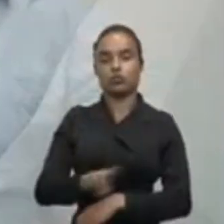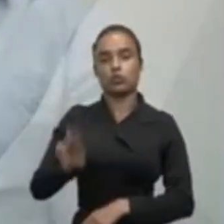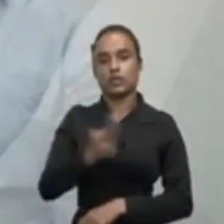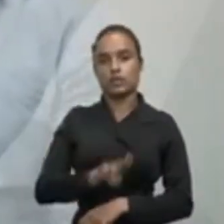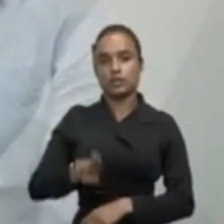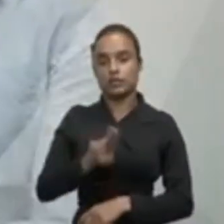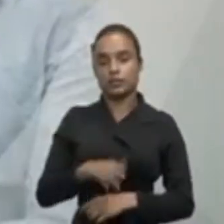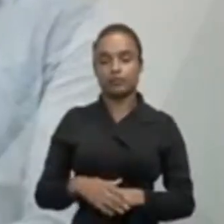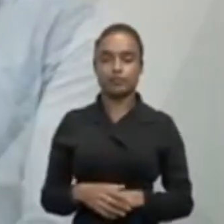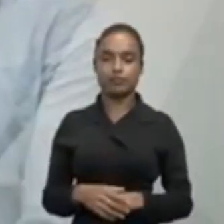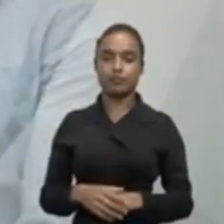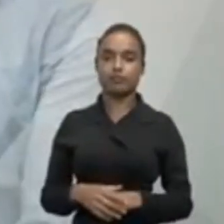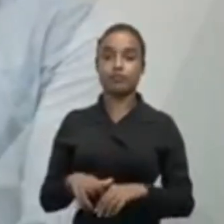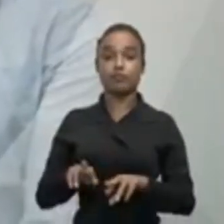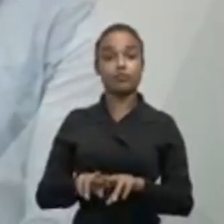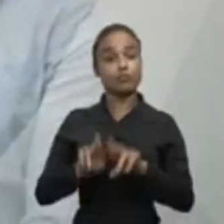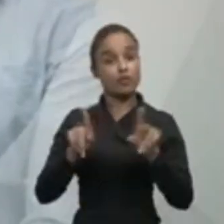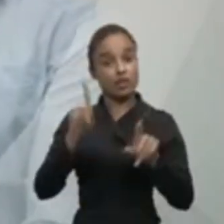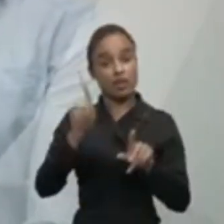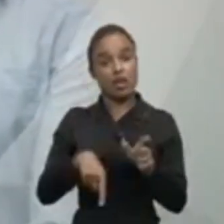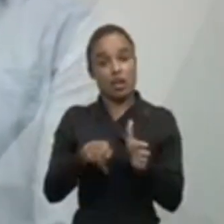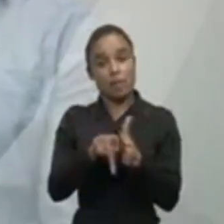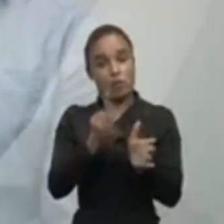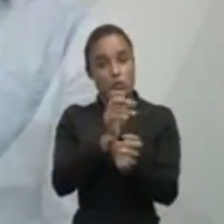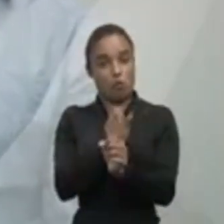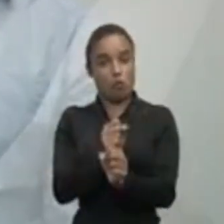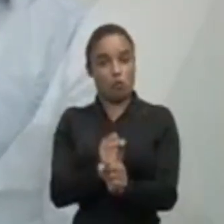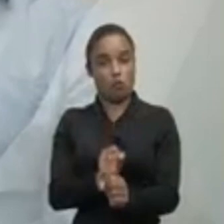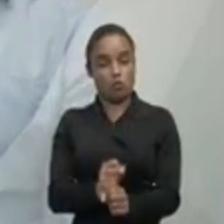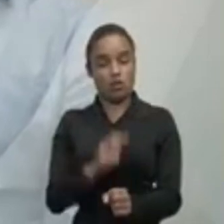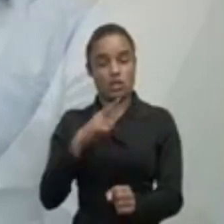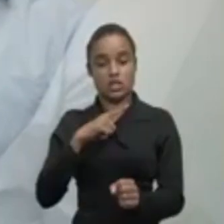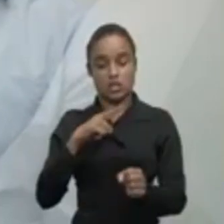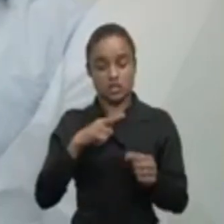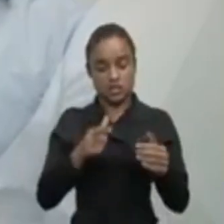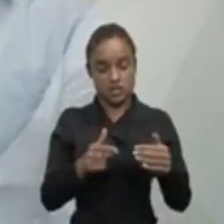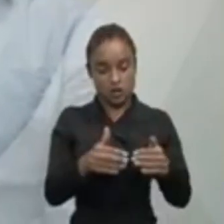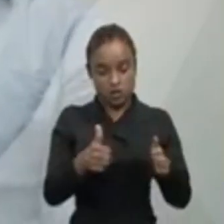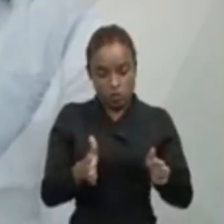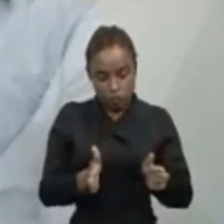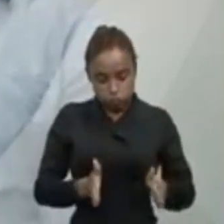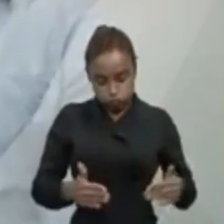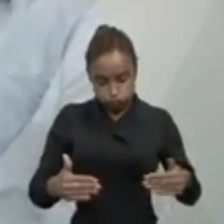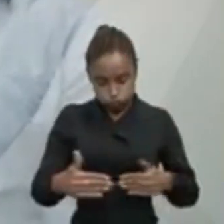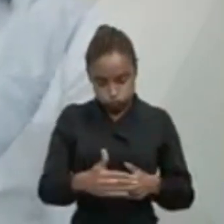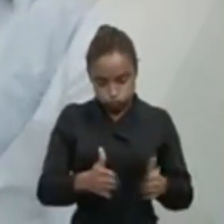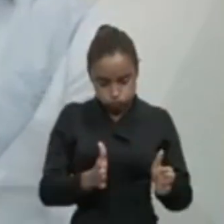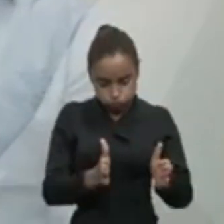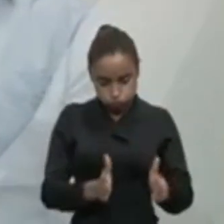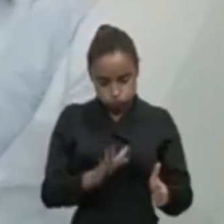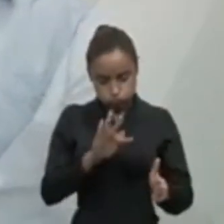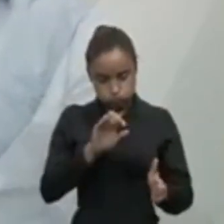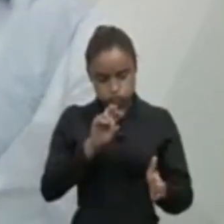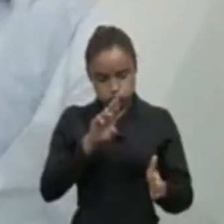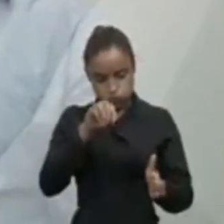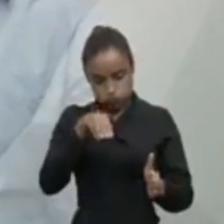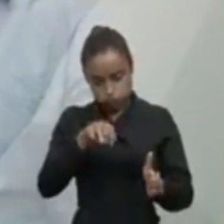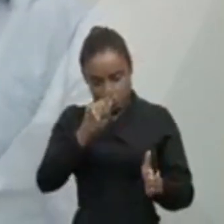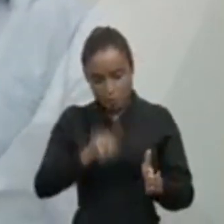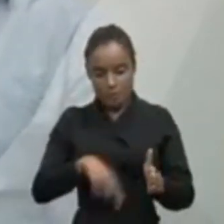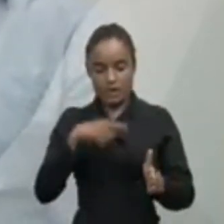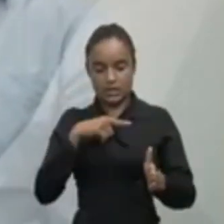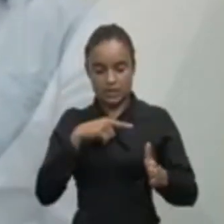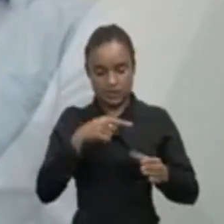consideração diferente é no próprio cálculo. Então, ele tem que ter a forma para a viga e para a laje, ele tem as